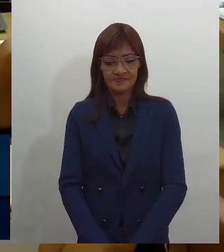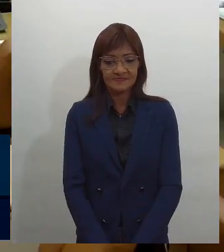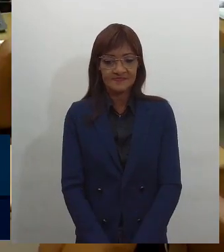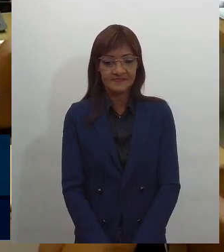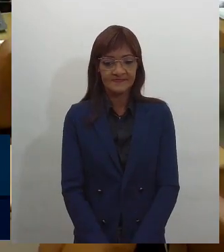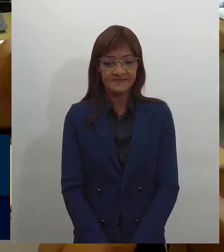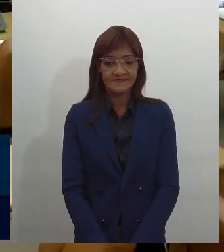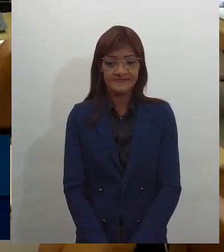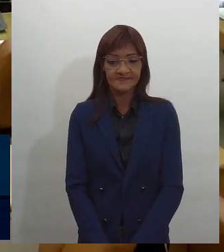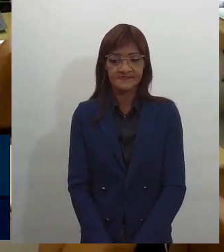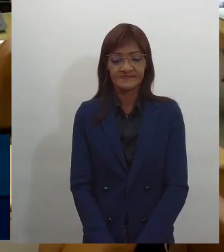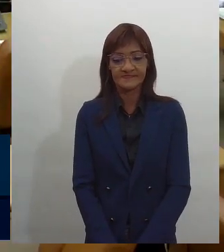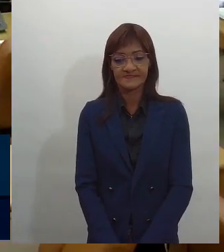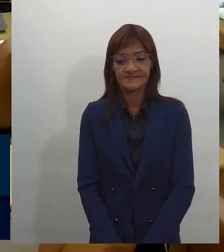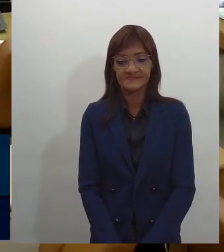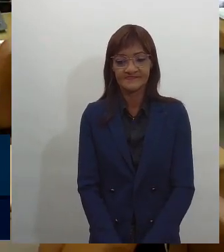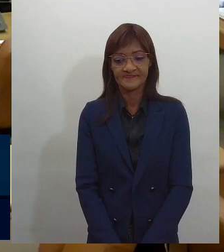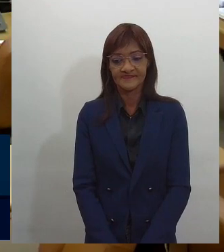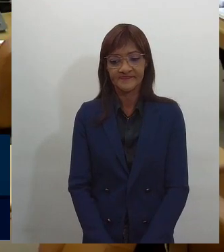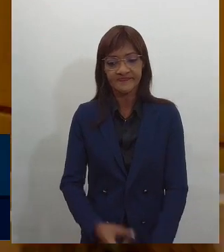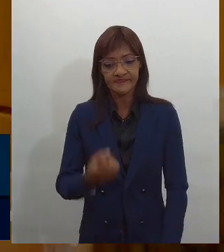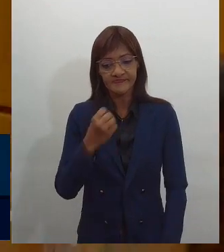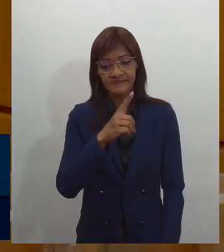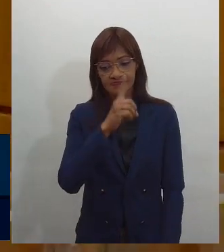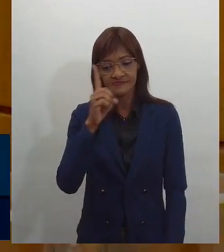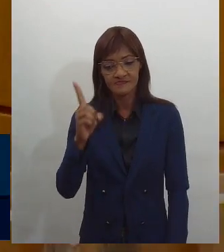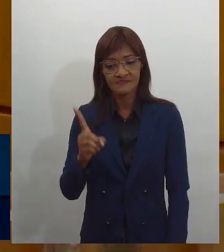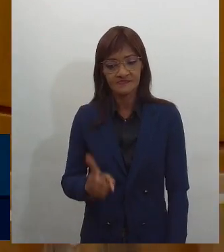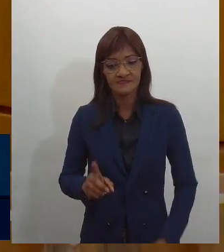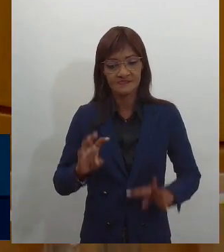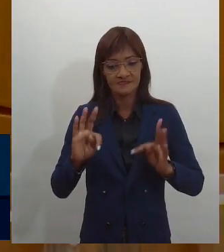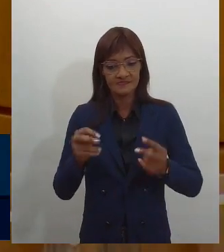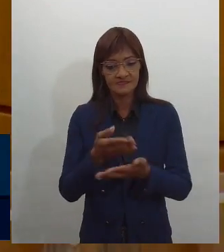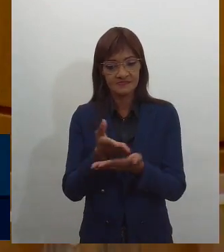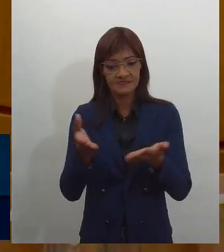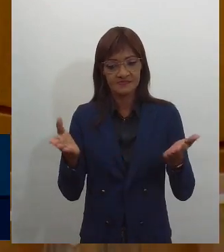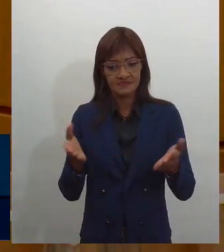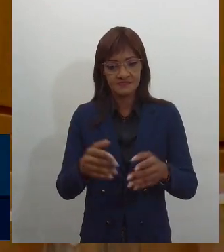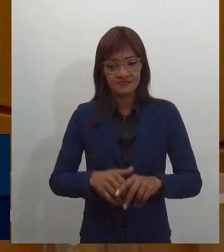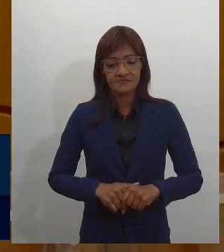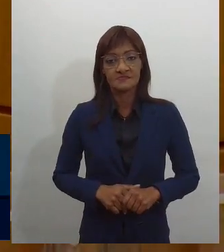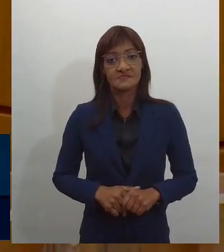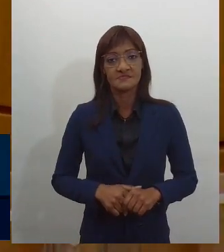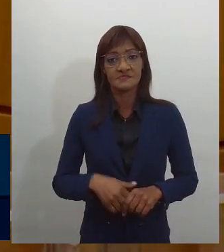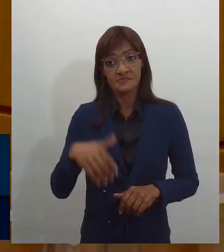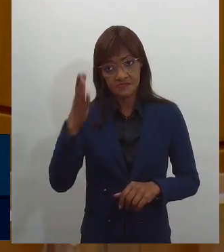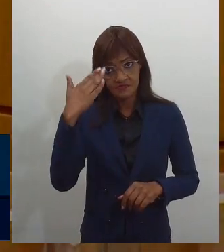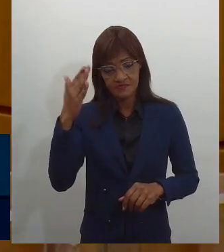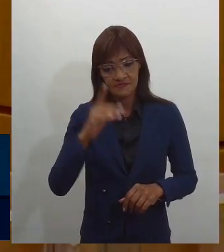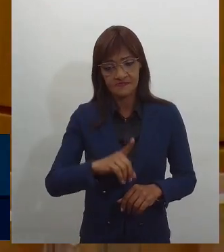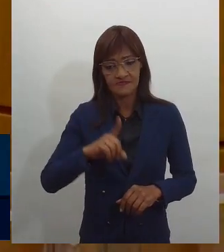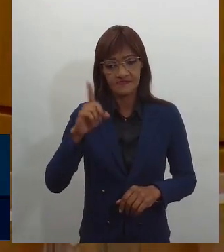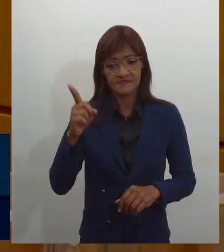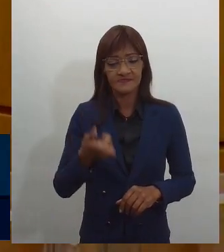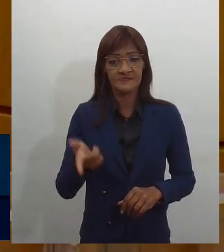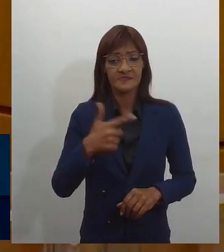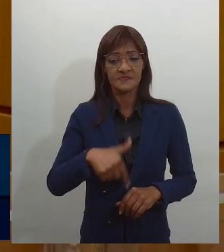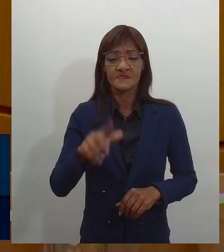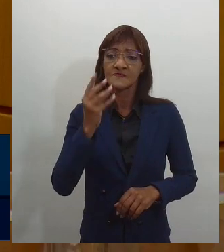Bom dia a todos e a todas. Eu quero inicialmente agradecer a Deus por mais esta oportunidade e